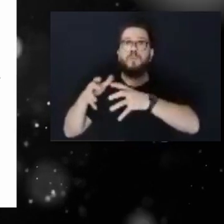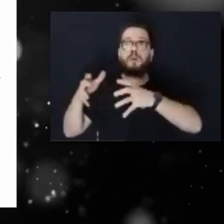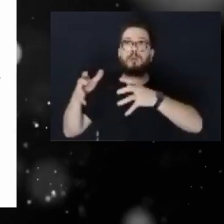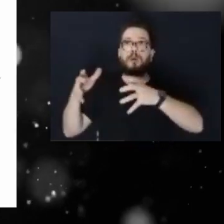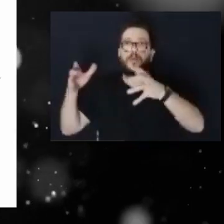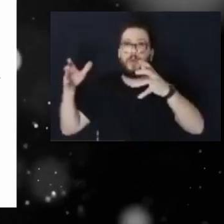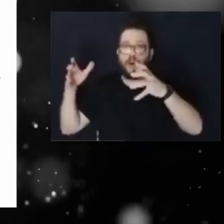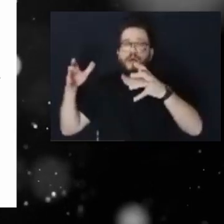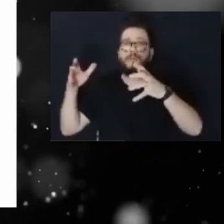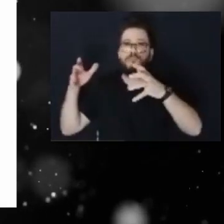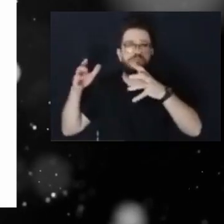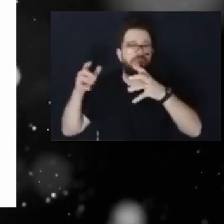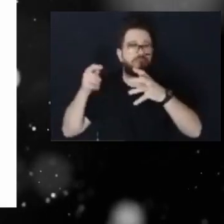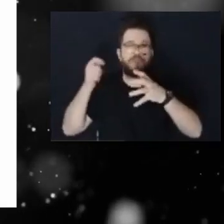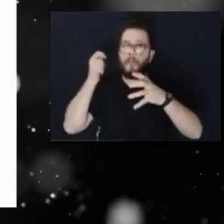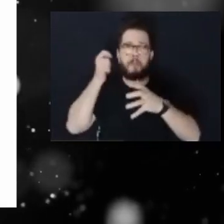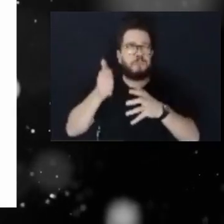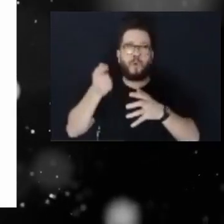dias.